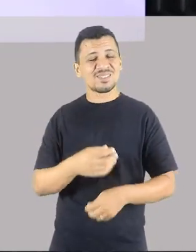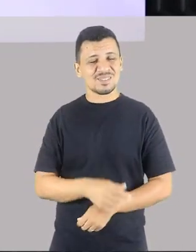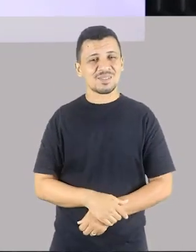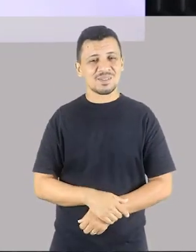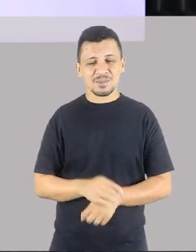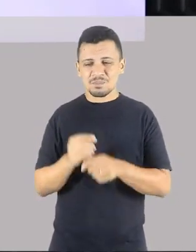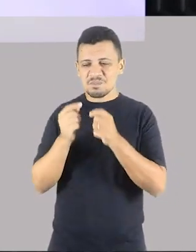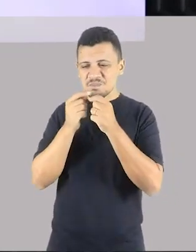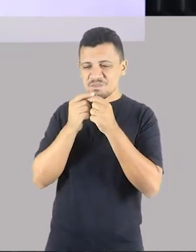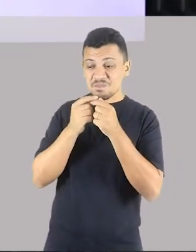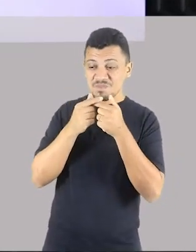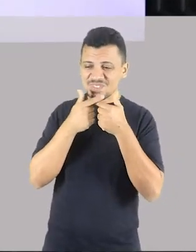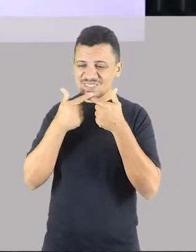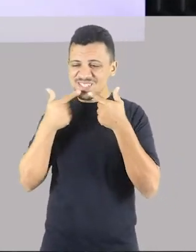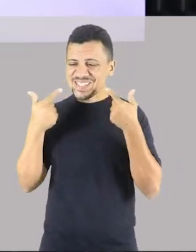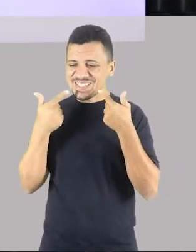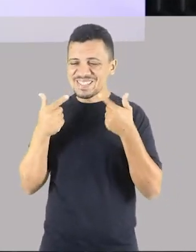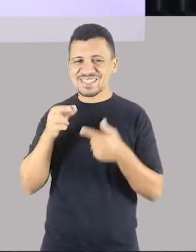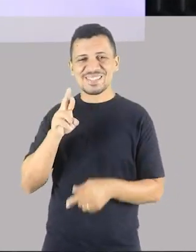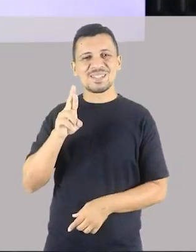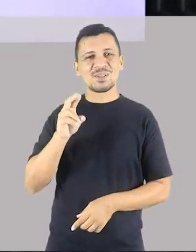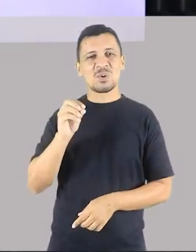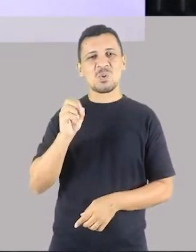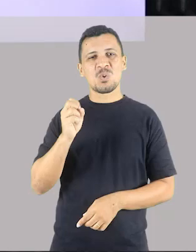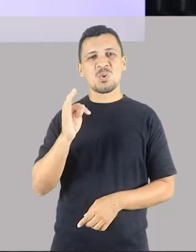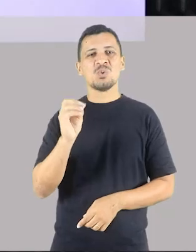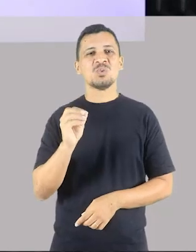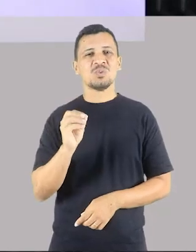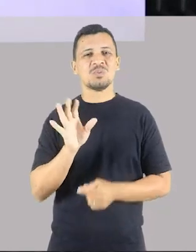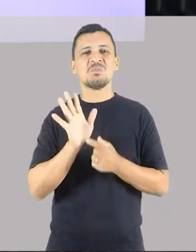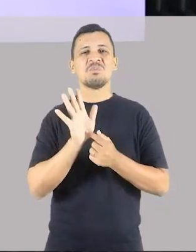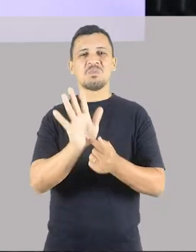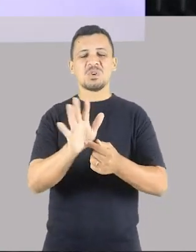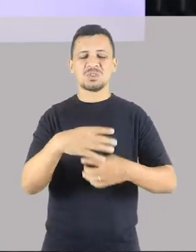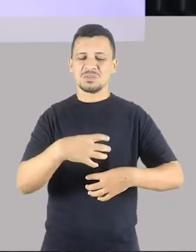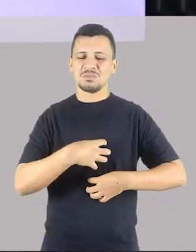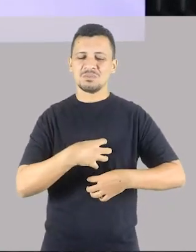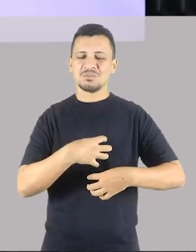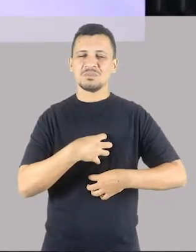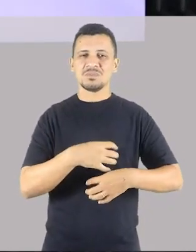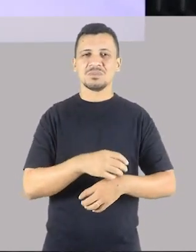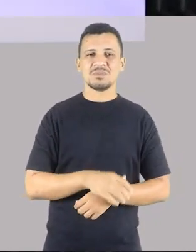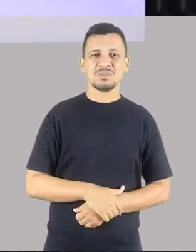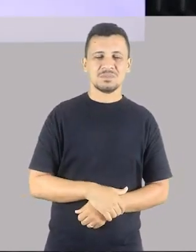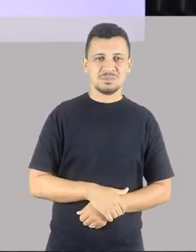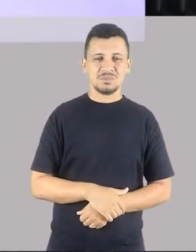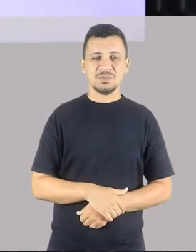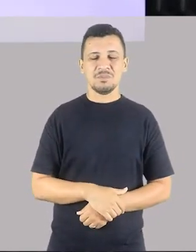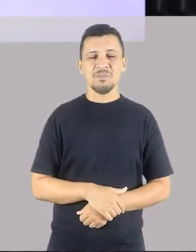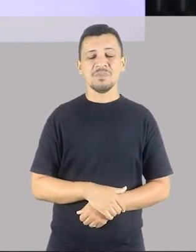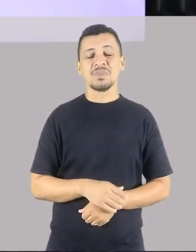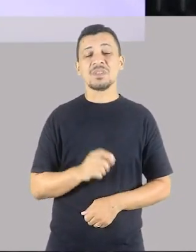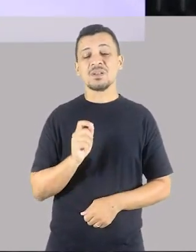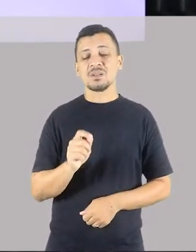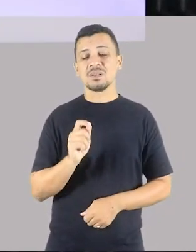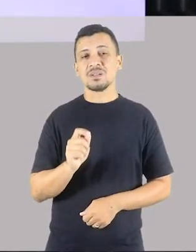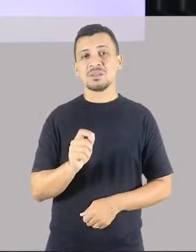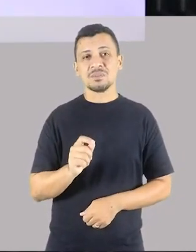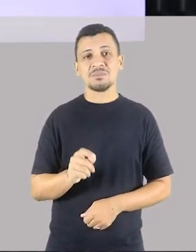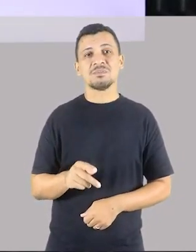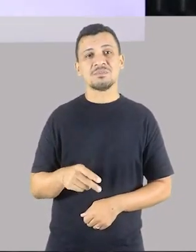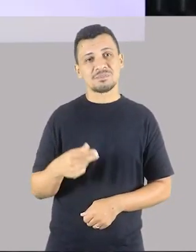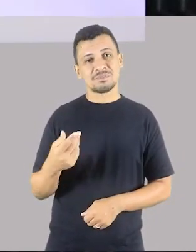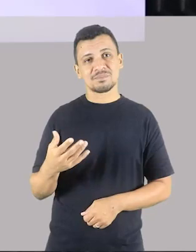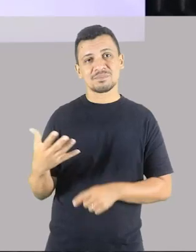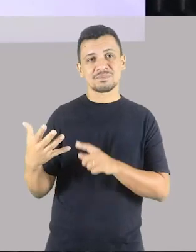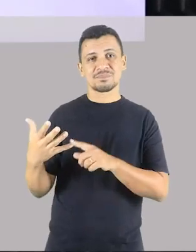rosto, um efeito de expressividade, certo? Esse é o que nós chamamos de